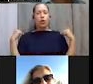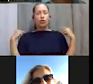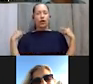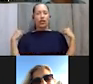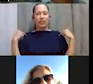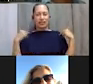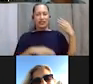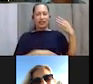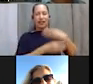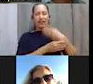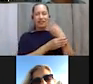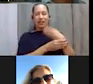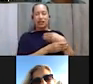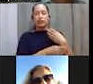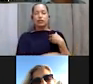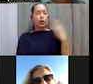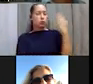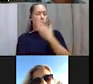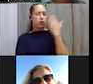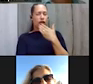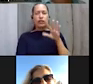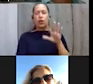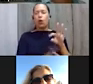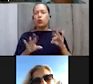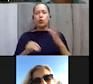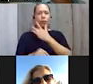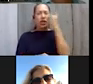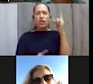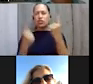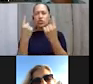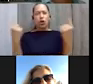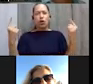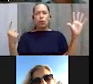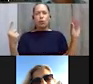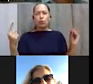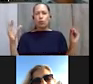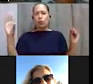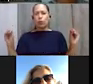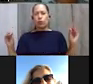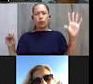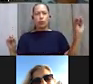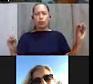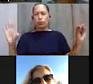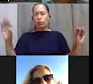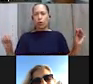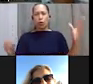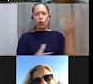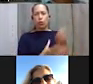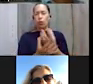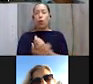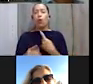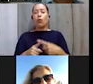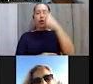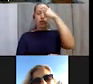de enxergar todas as pessoas que estão no seu entorno, e essas pessoas elas vão desaparecendo, porque ele não consegue